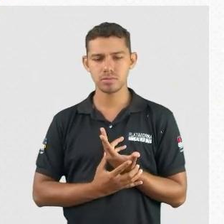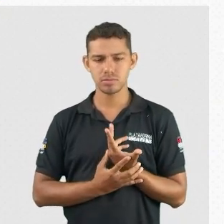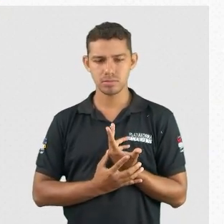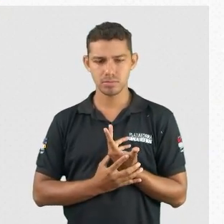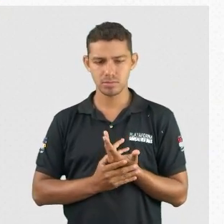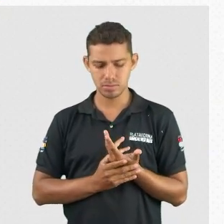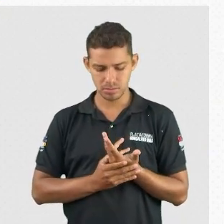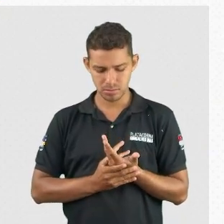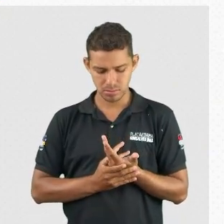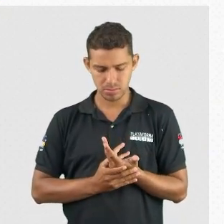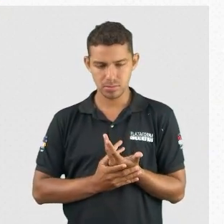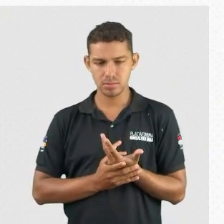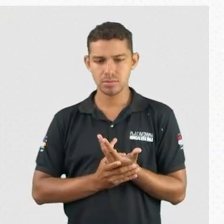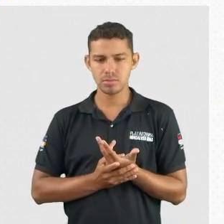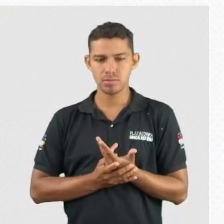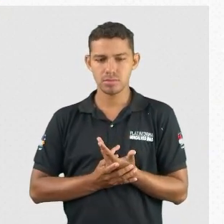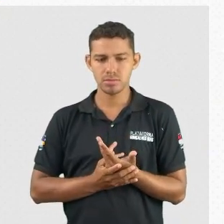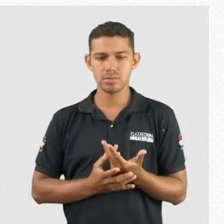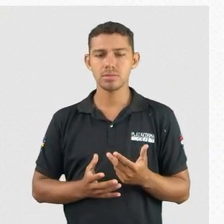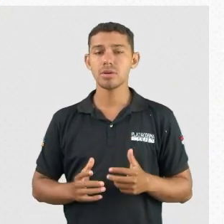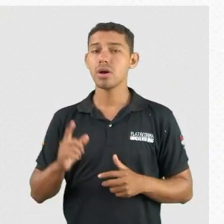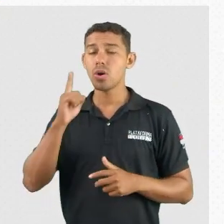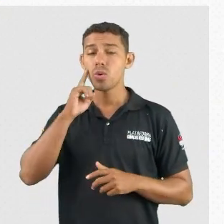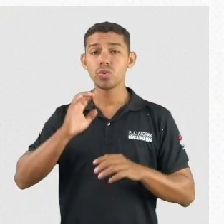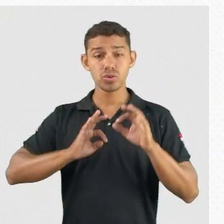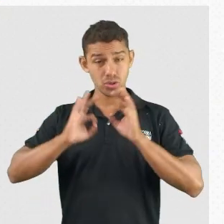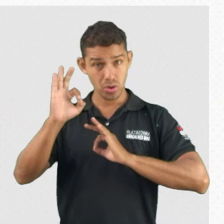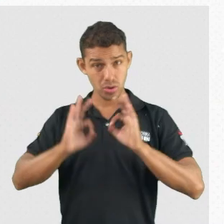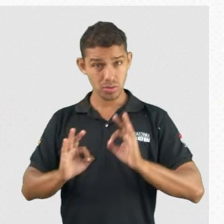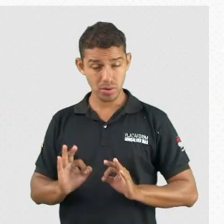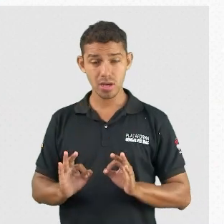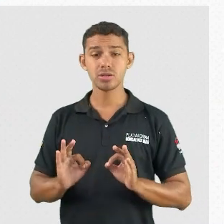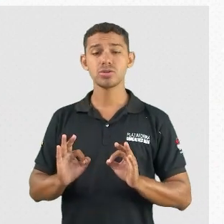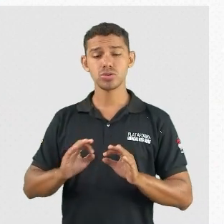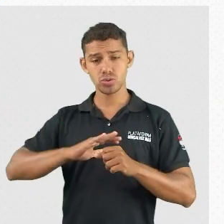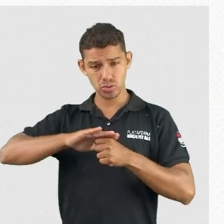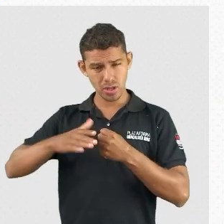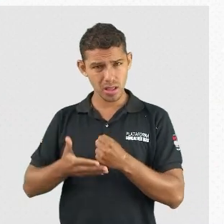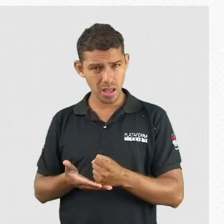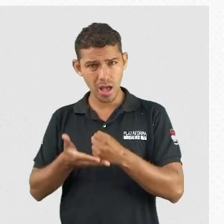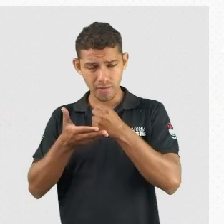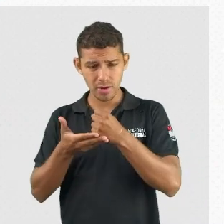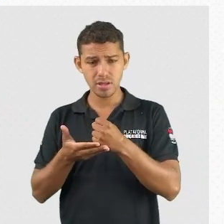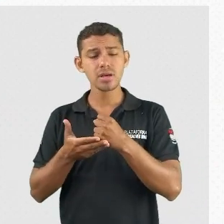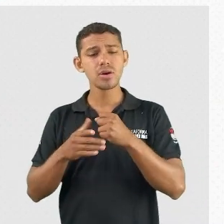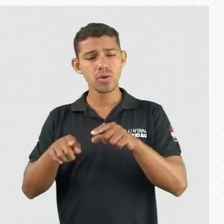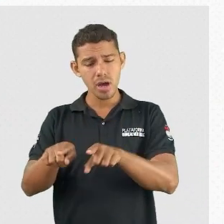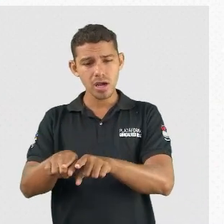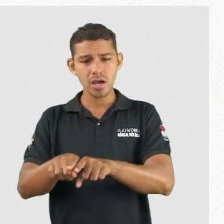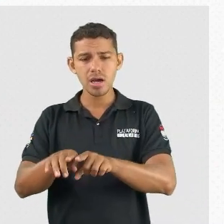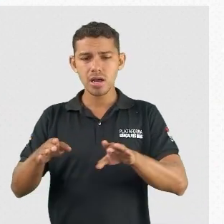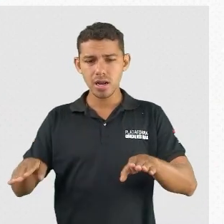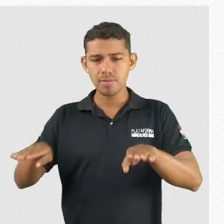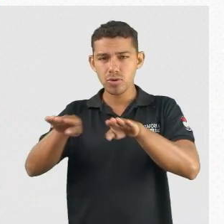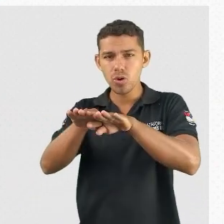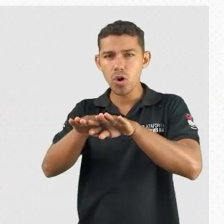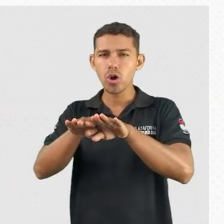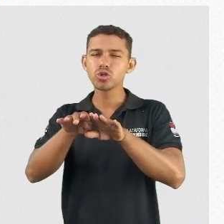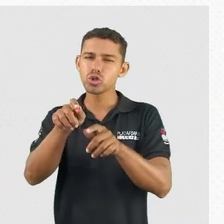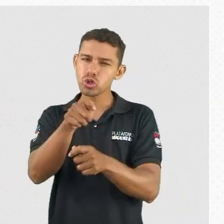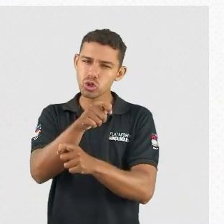o desenvolvimento sustentável busca esse equilíbrio aqui do desenvolvimento socioeconômico,